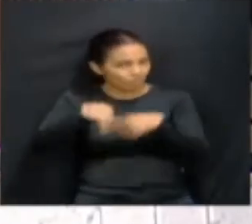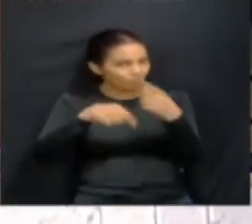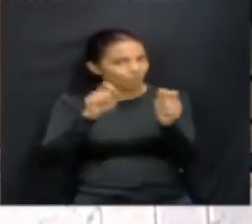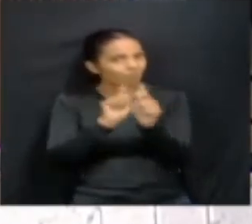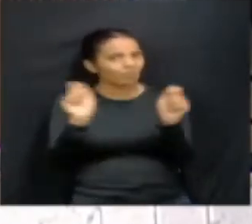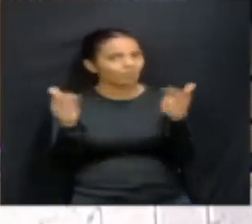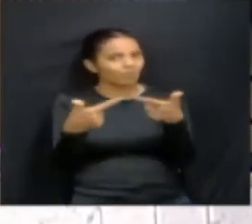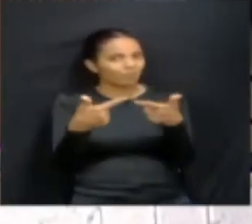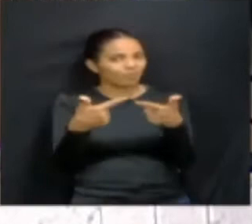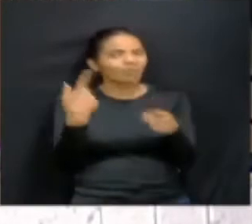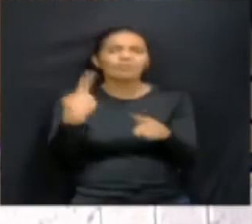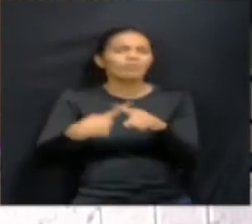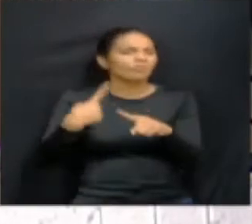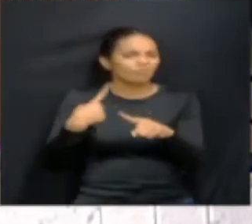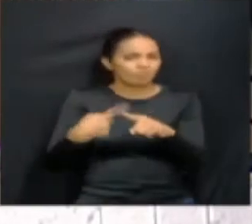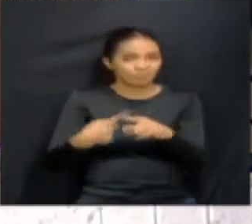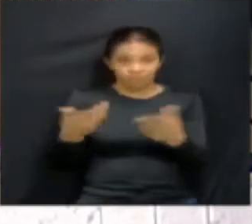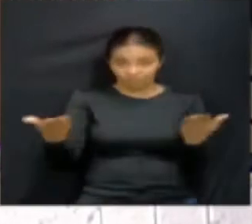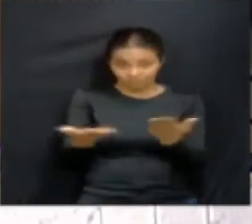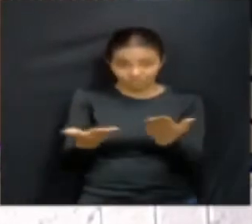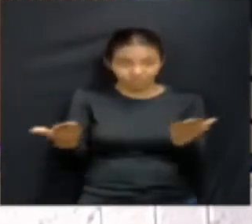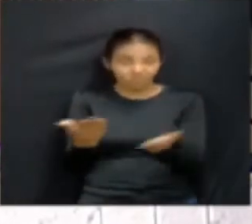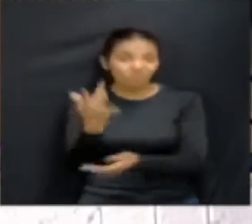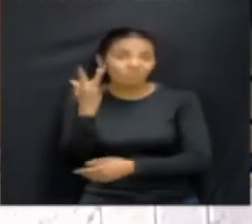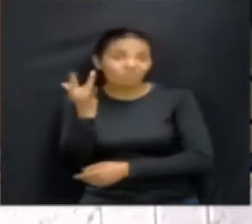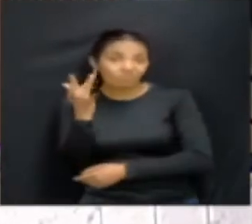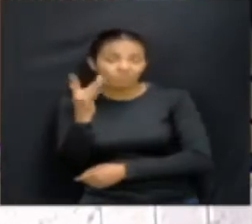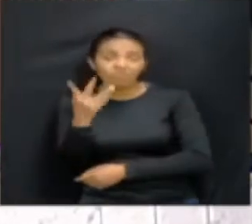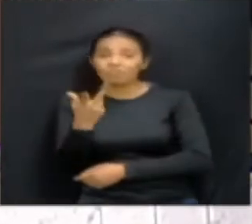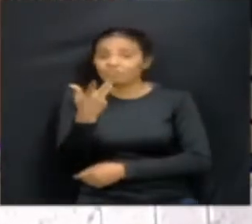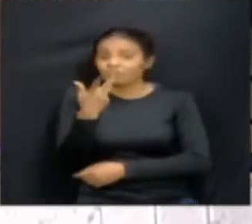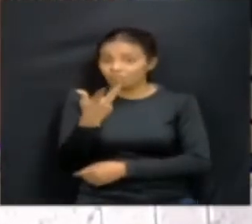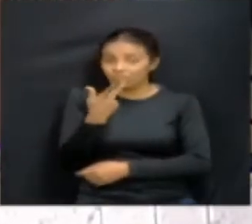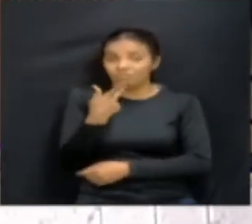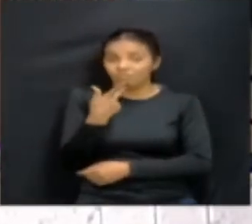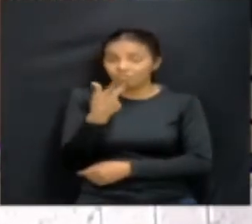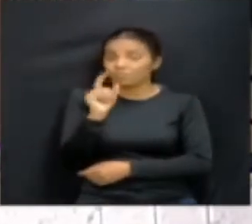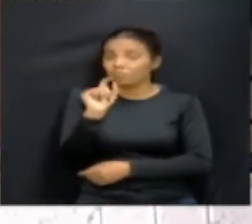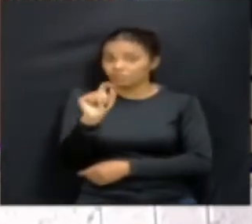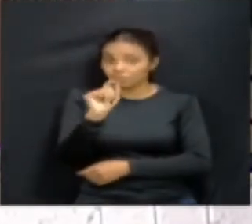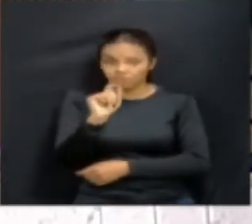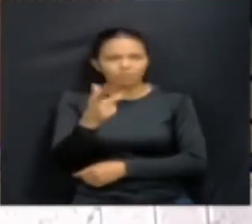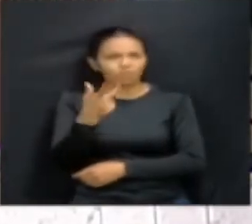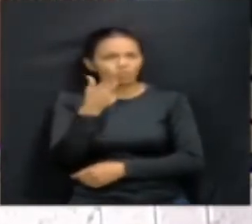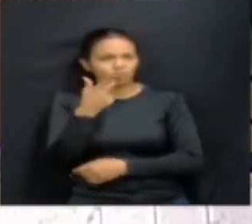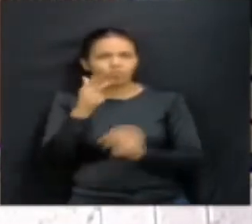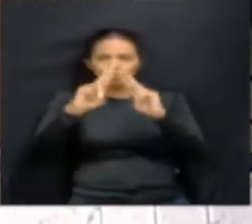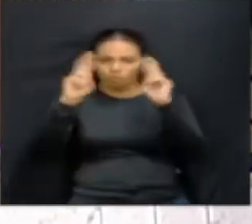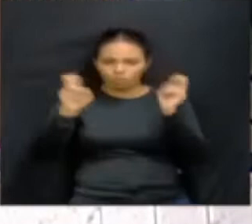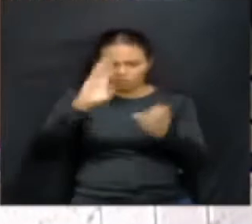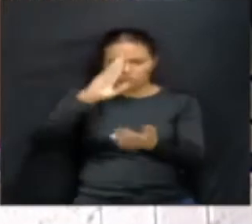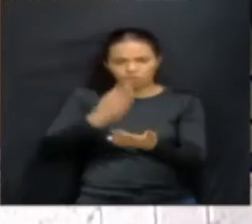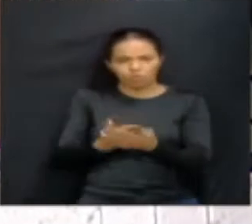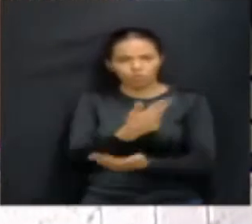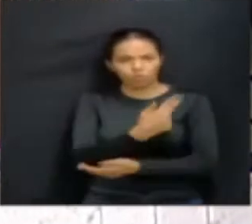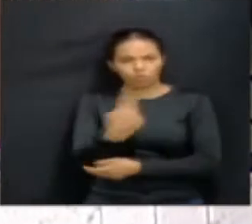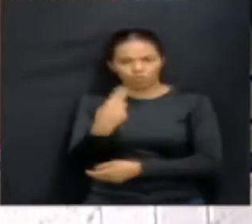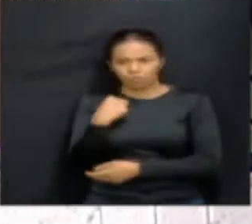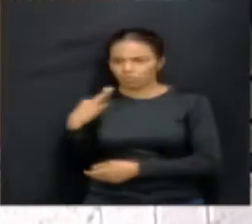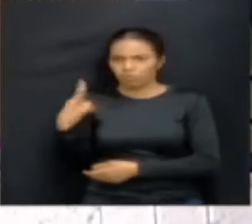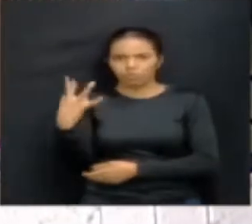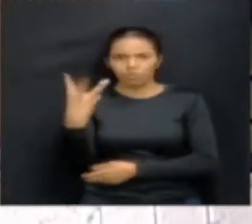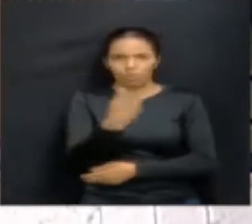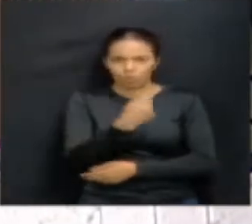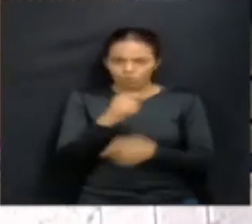porque tá sendo se jogado nesse processo às escuras a credibilidade do nosso nome de